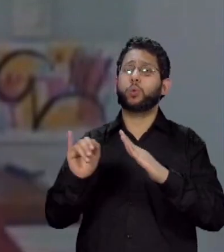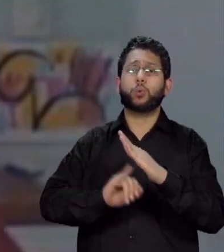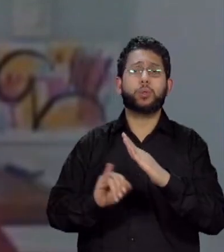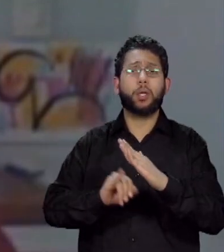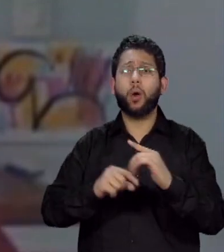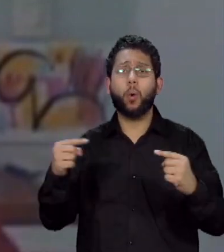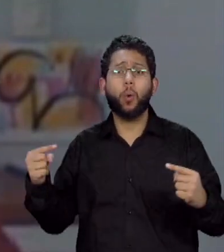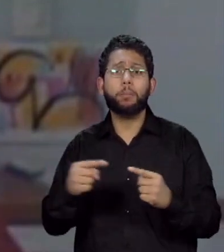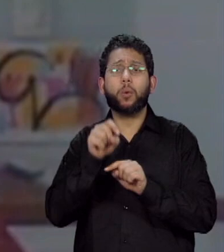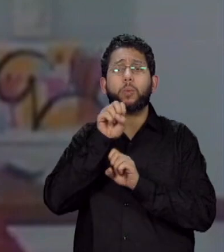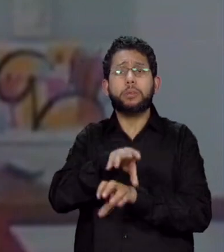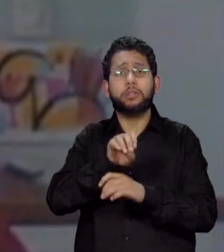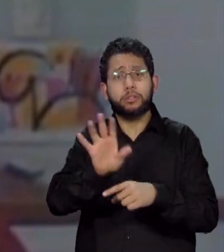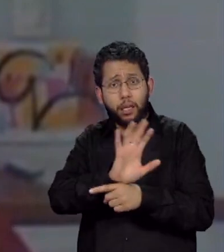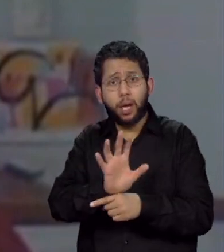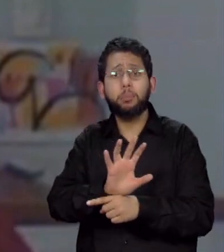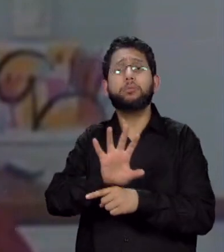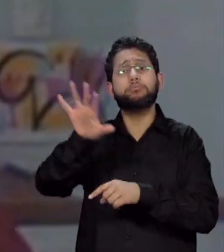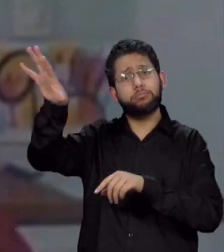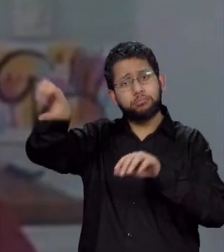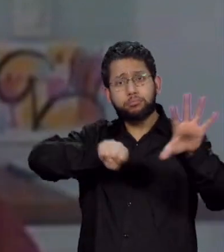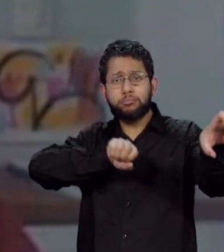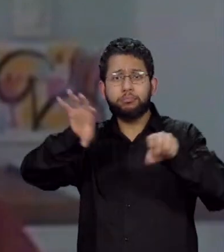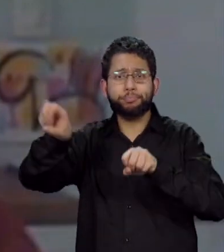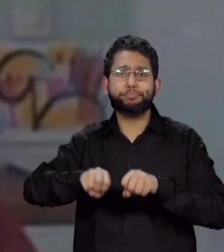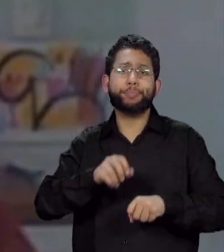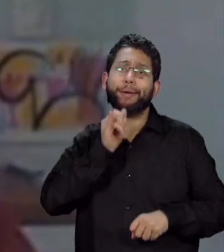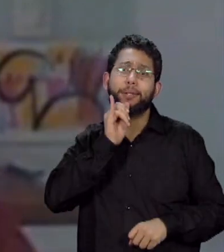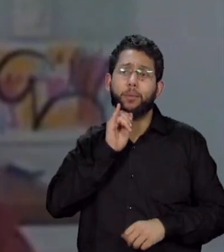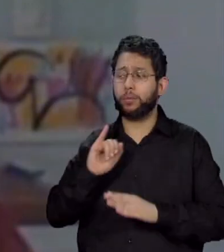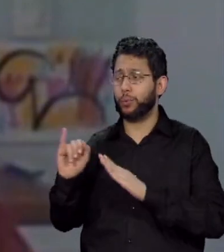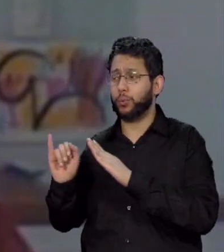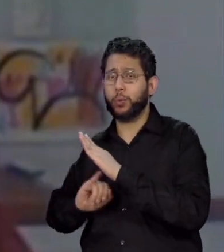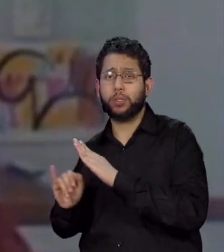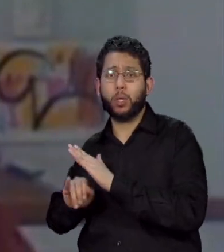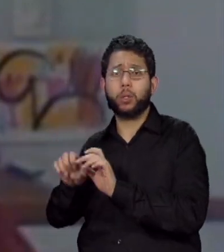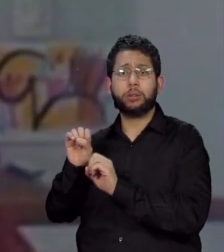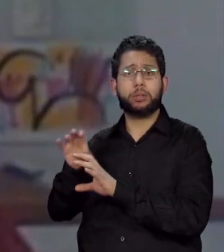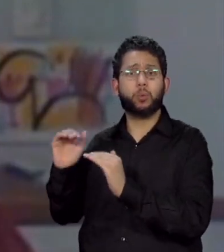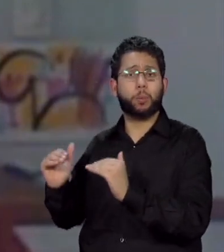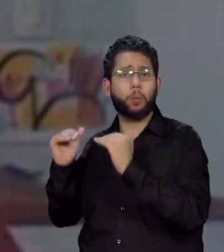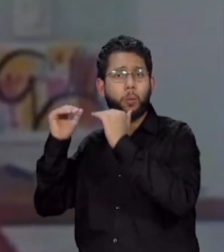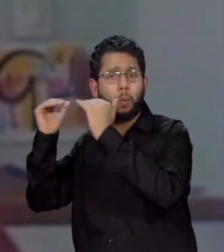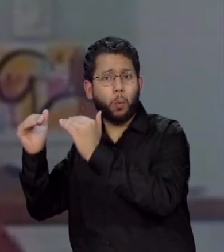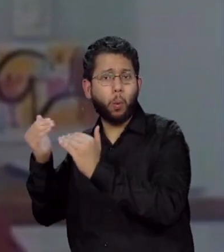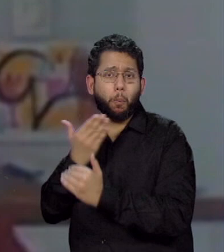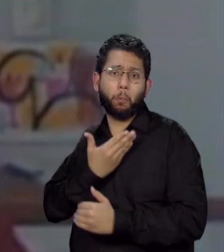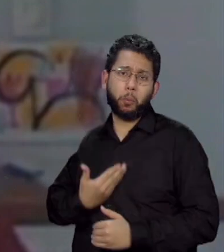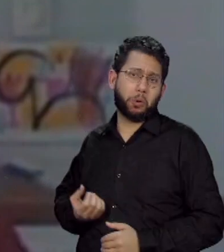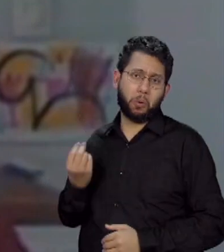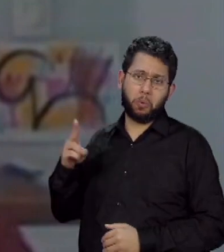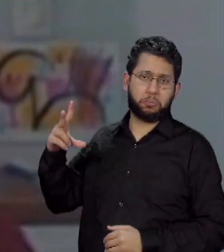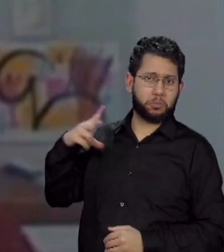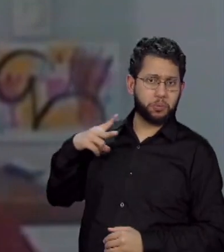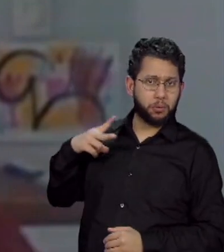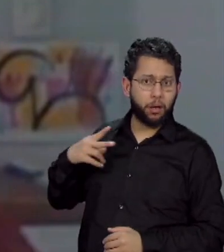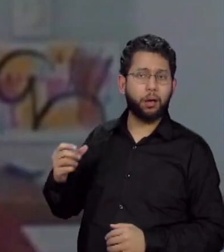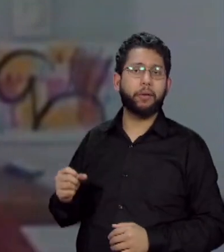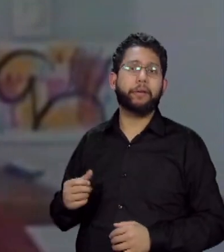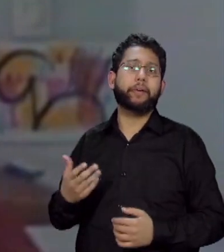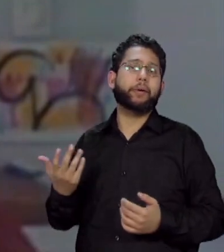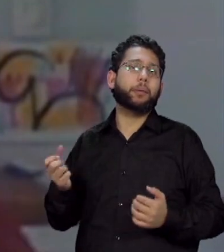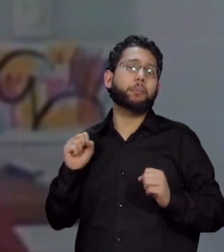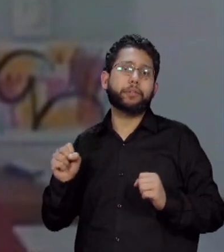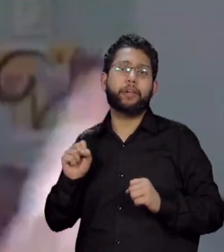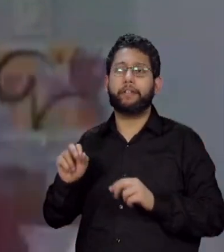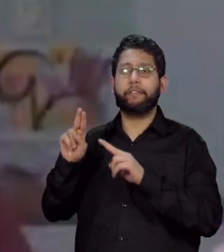com o ensino de cinema. Então, pode ser desde uma instituição de ensino superior, pública ou privada, né, pode